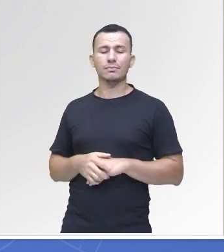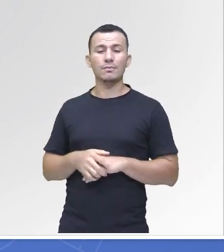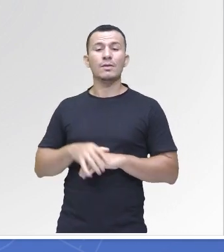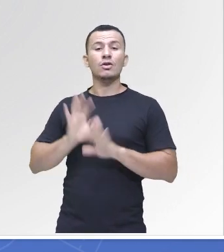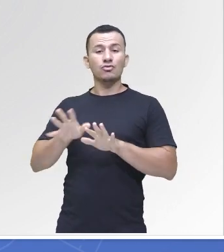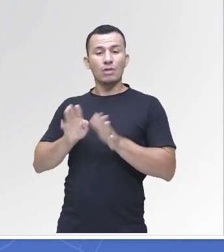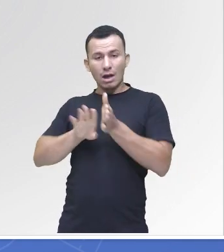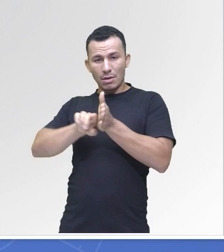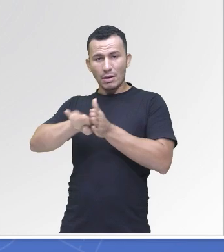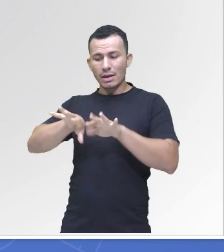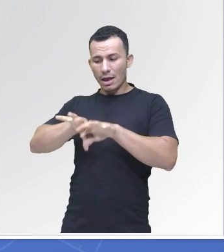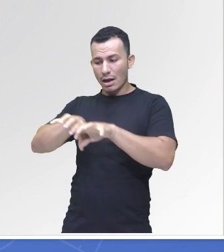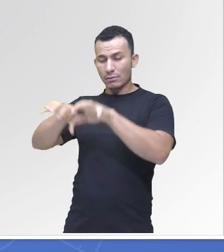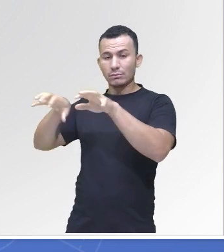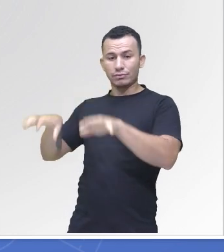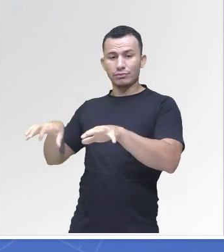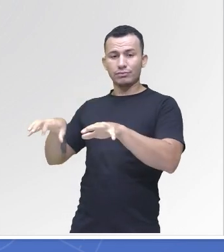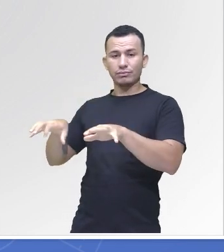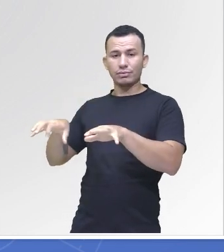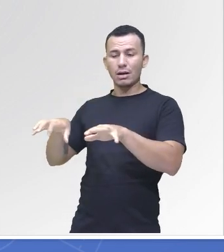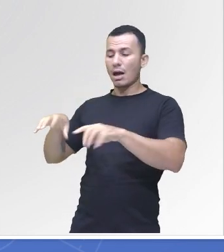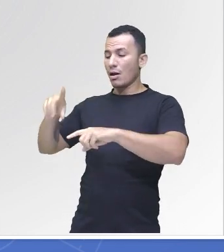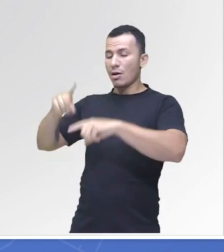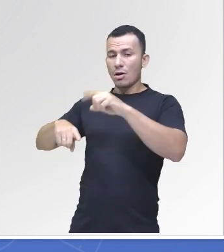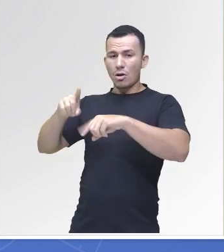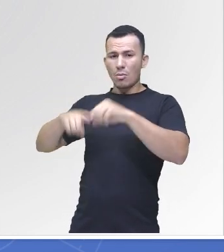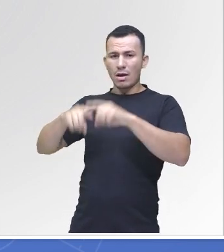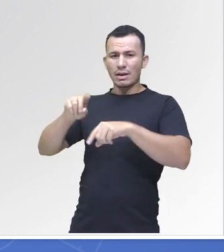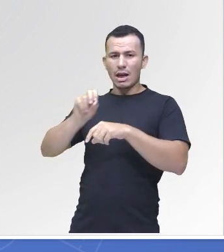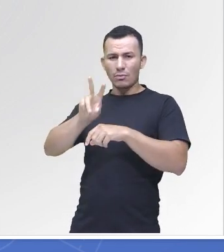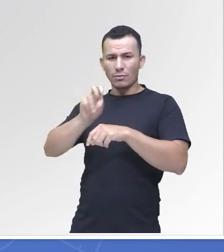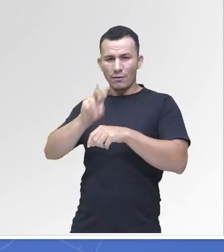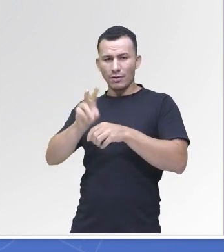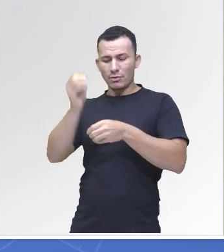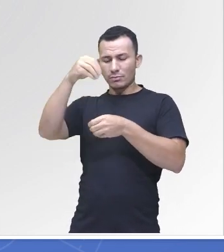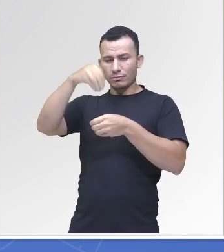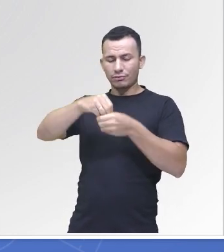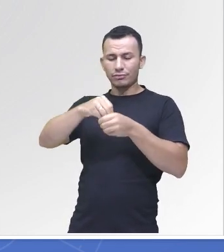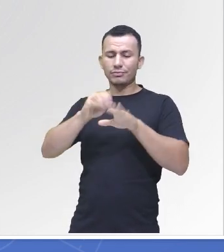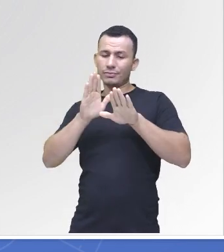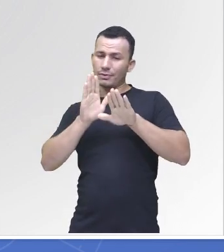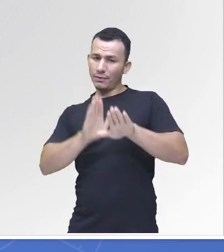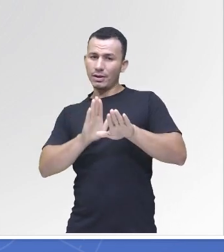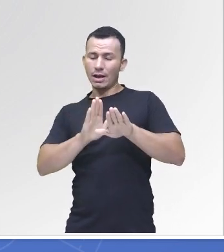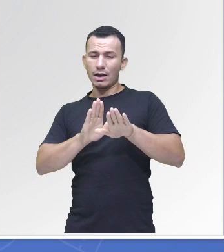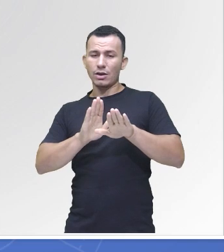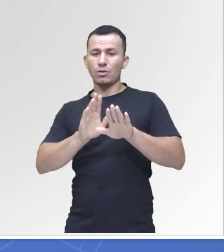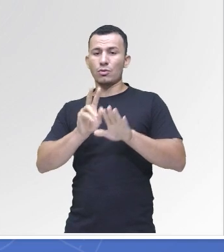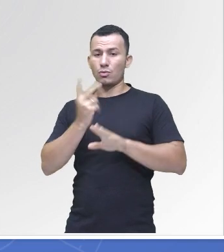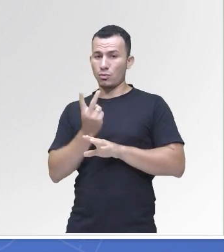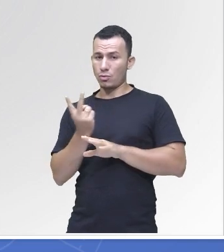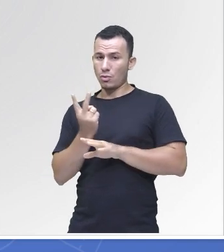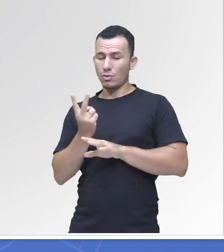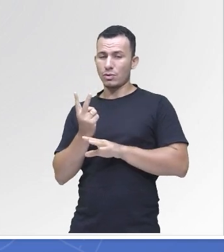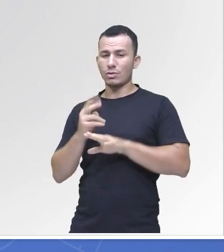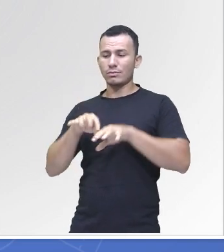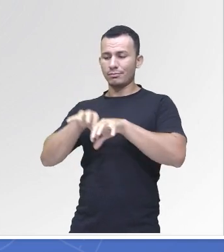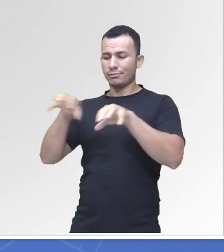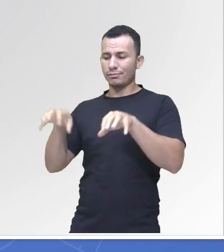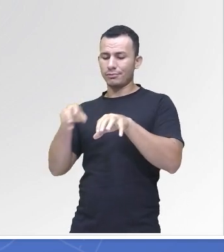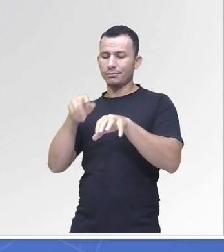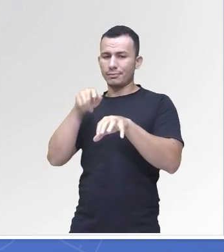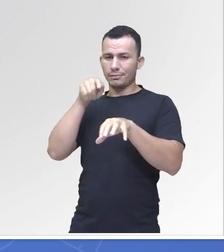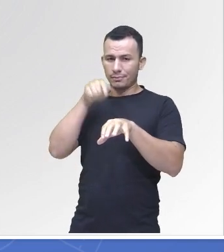se multiplica, o que que acontece? Esse material genético do vírus e da bactéria fica presente nos dois. Vamos acompanhando